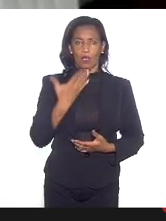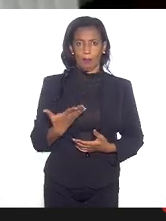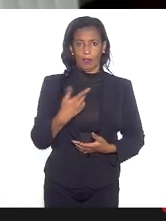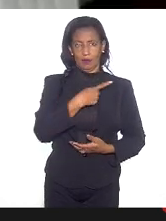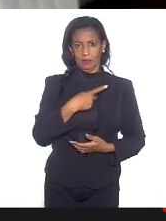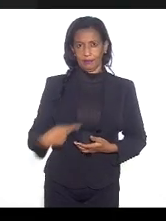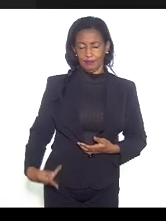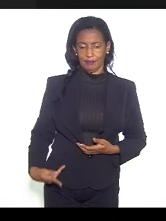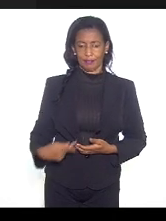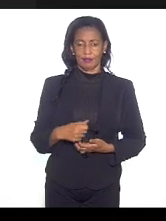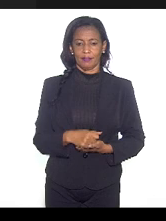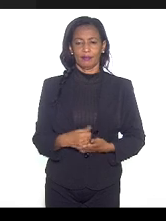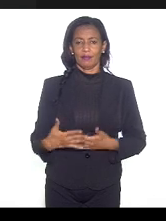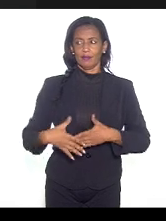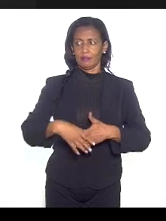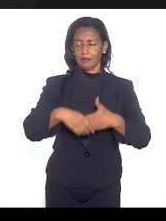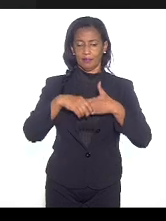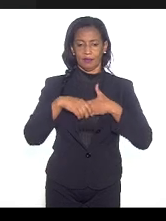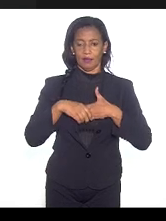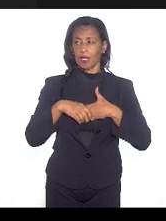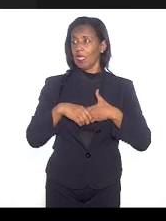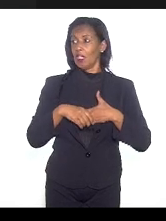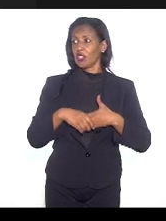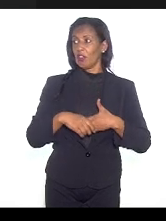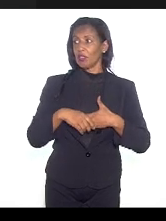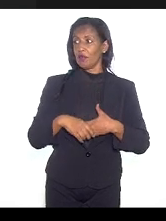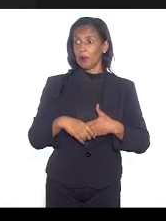presidente. Cumprimentar todos os deputados